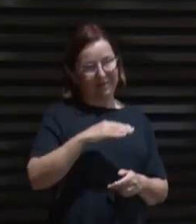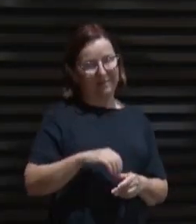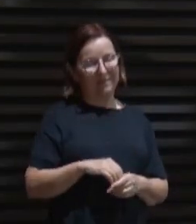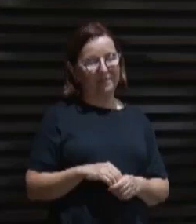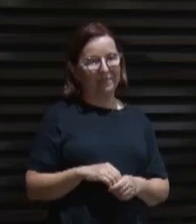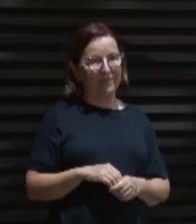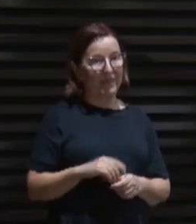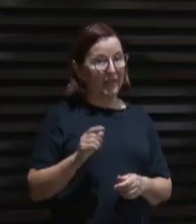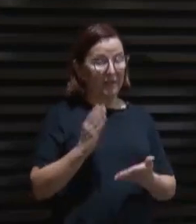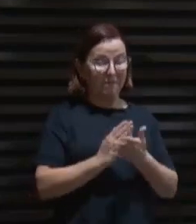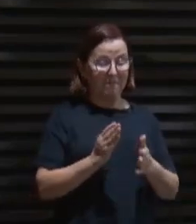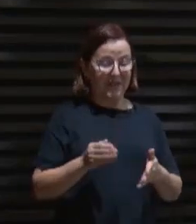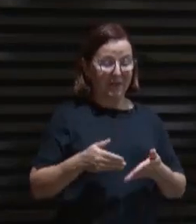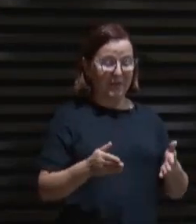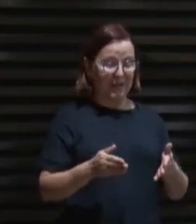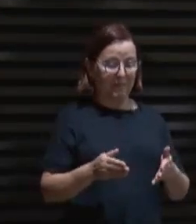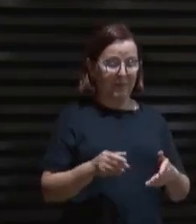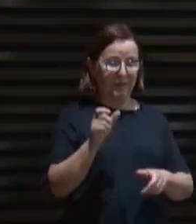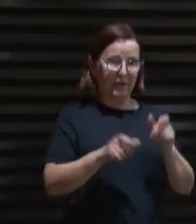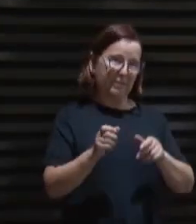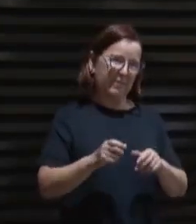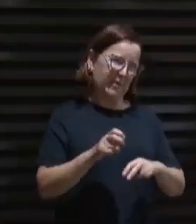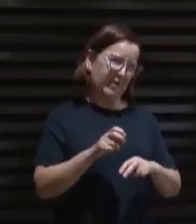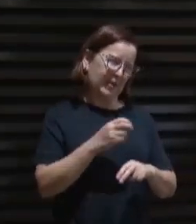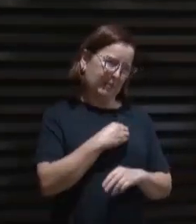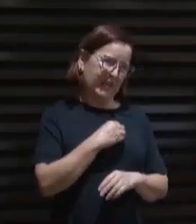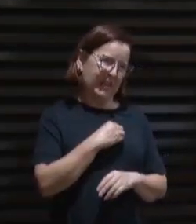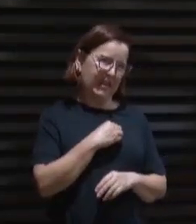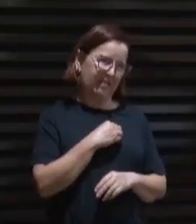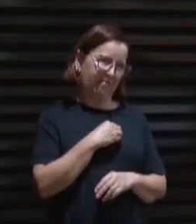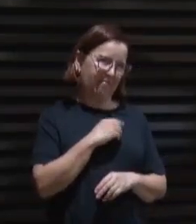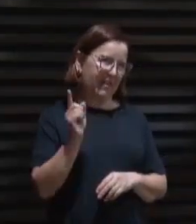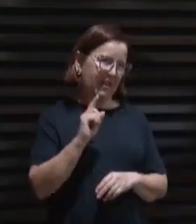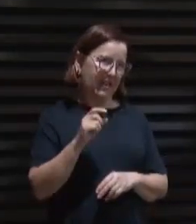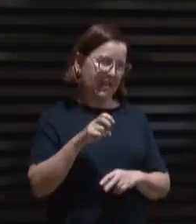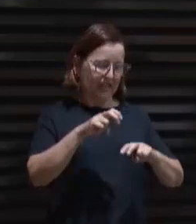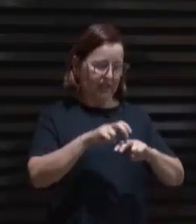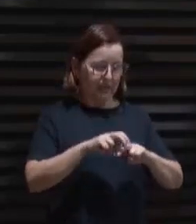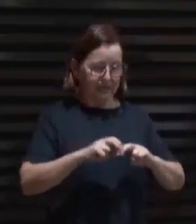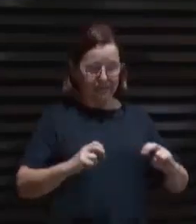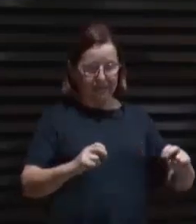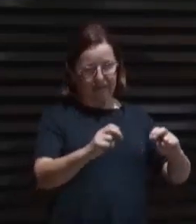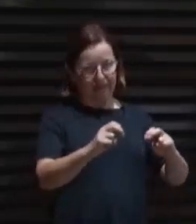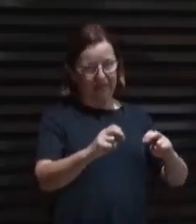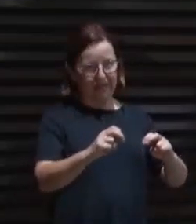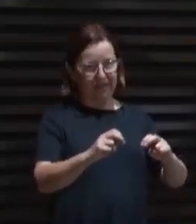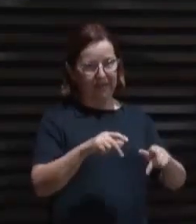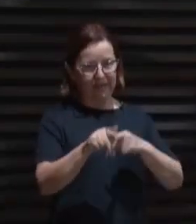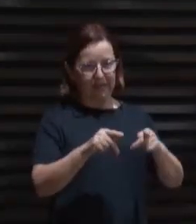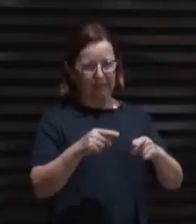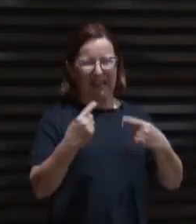pecadores. E quando ele se detém, ele vai se assentar na roda dos escarnecedores. Foi isso que aconteceu com